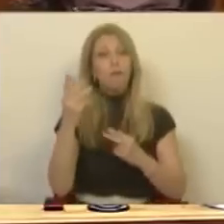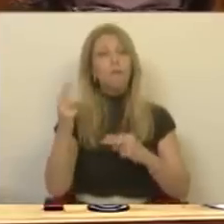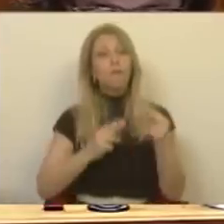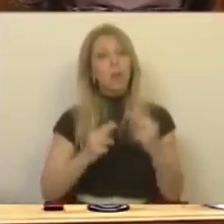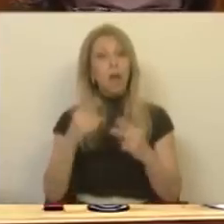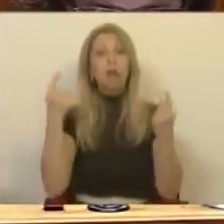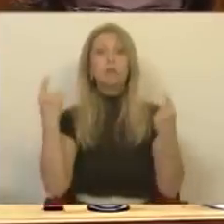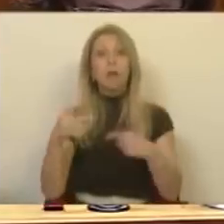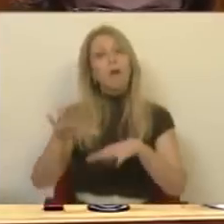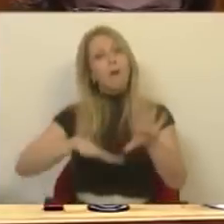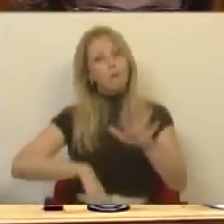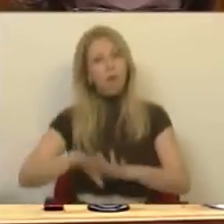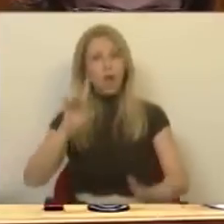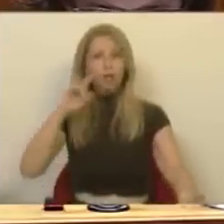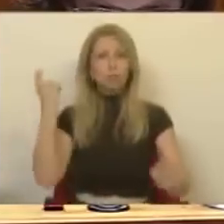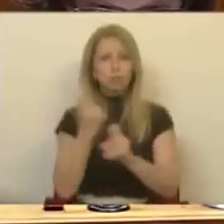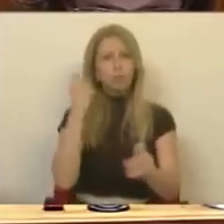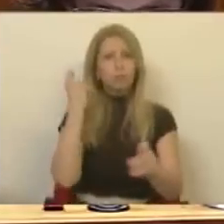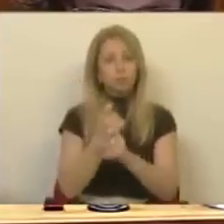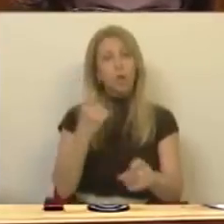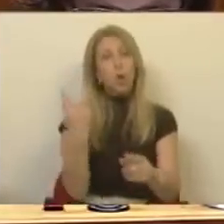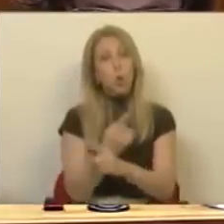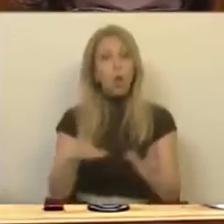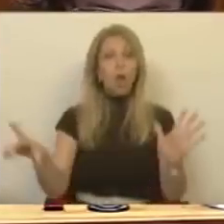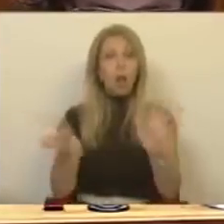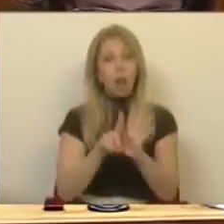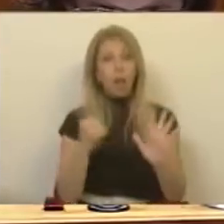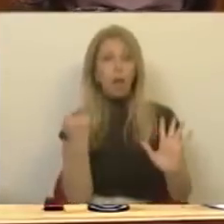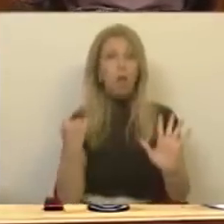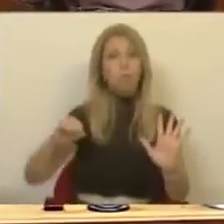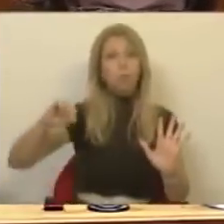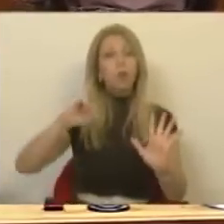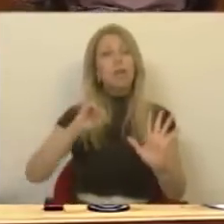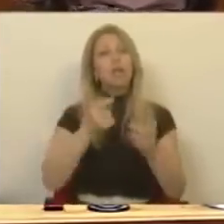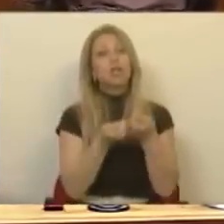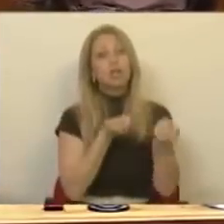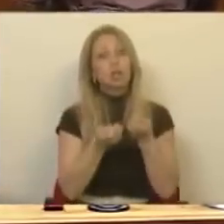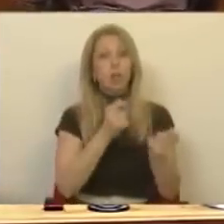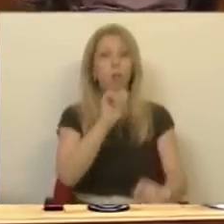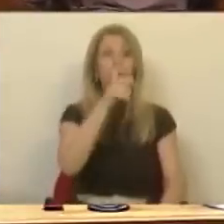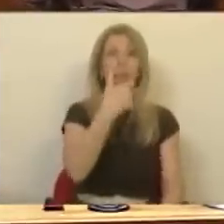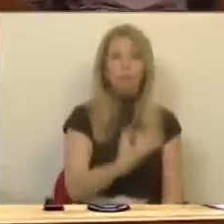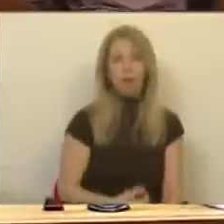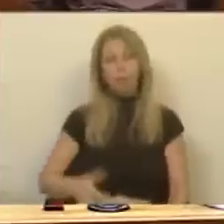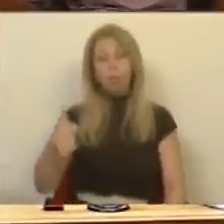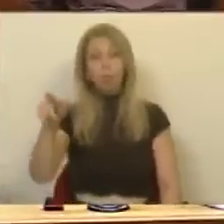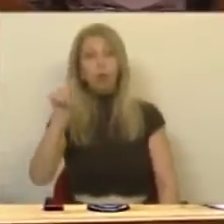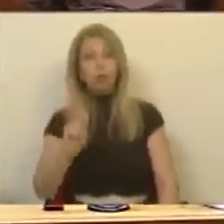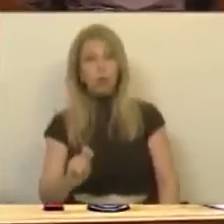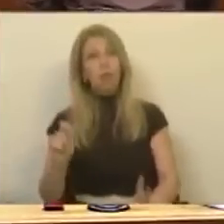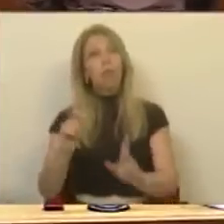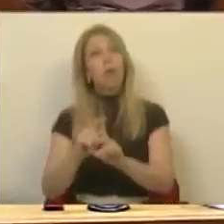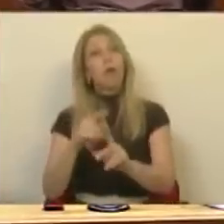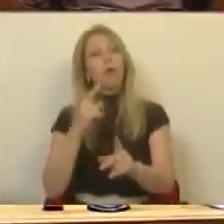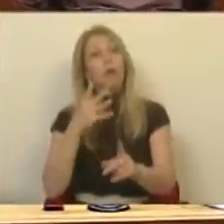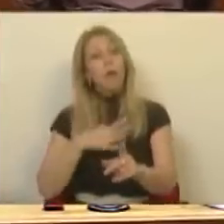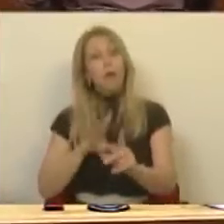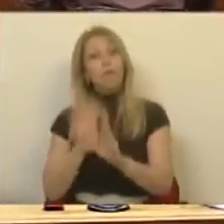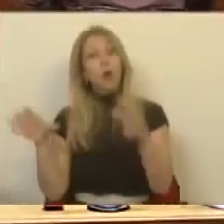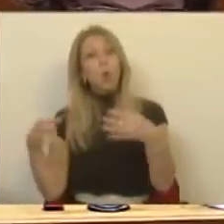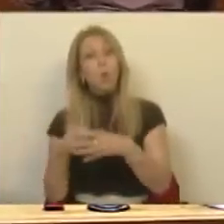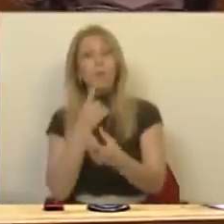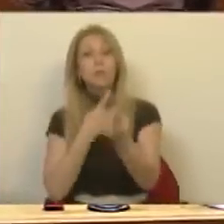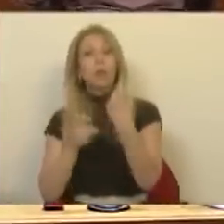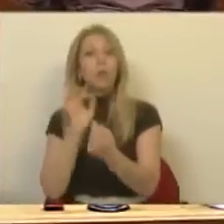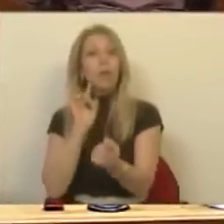auditoria de legalidade à questão Ah o bloco de esquerda promoveu a realização de uma comissão de inquérito que tanto